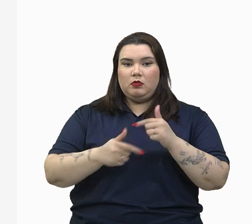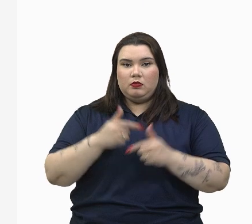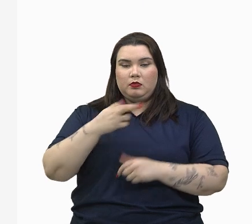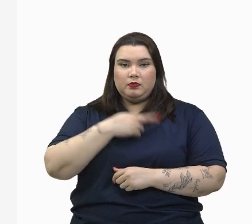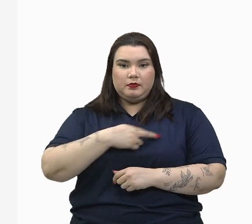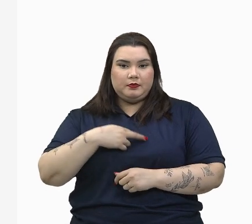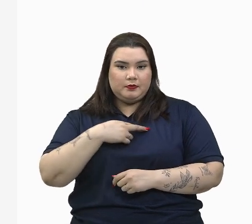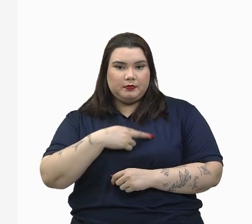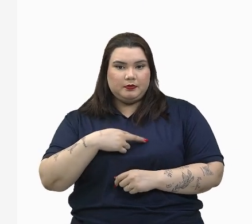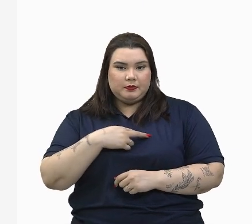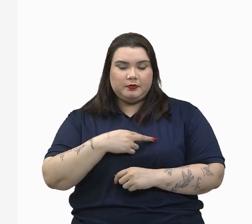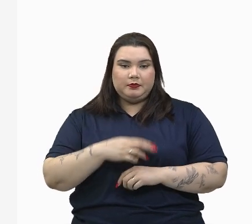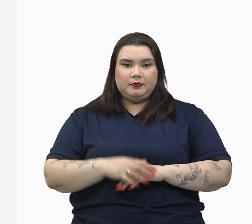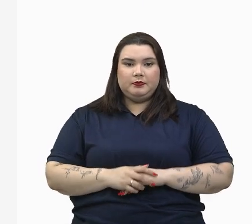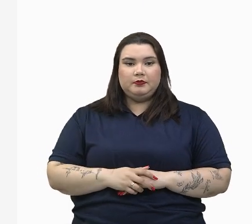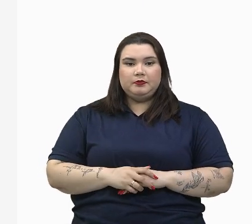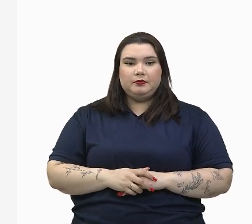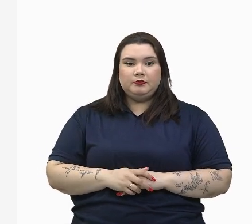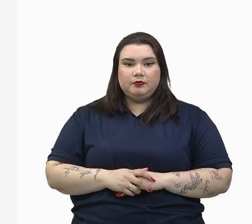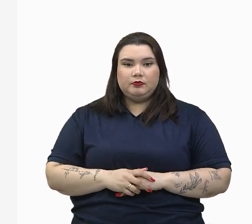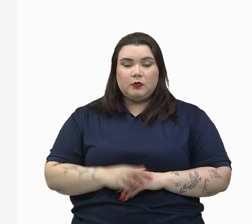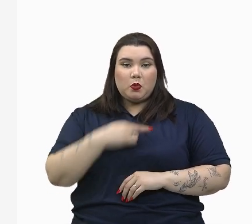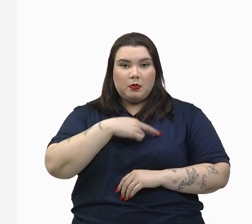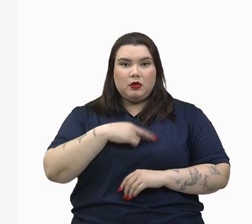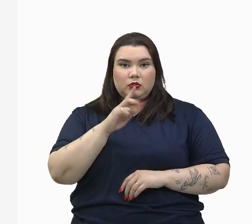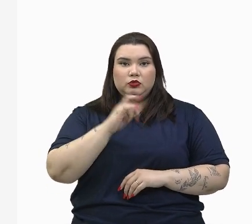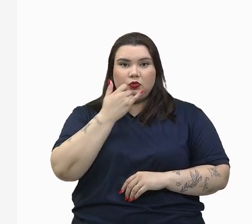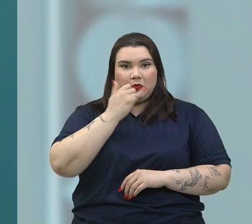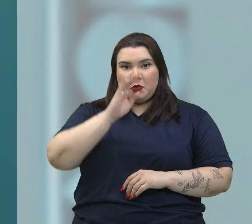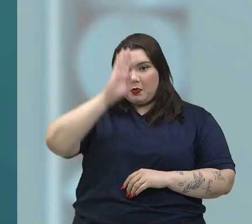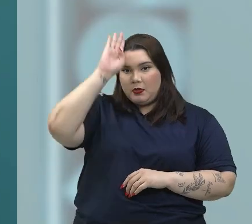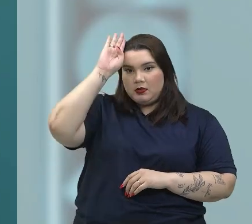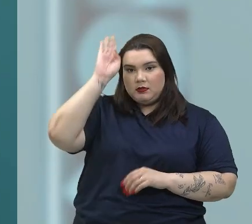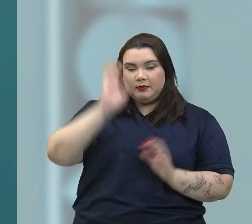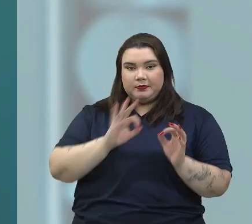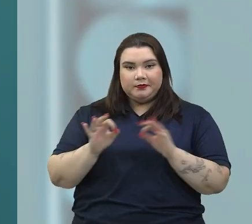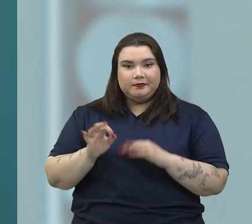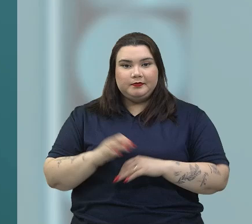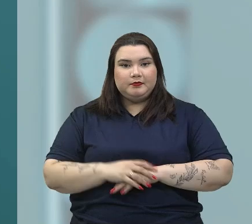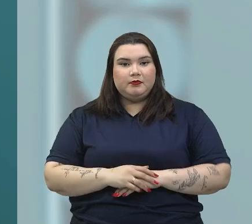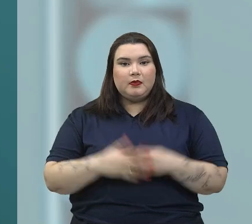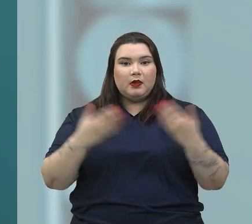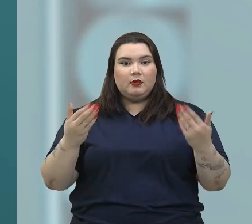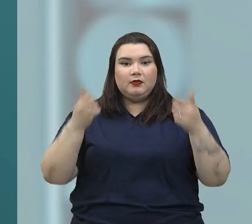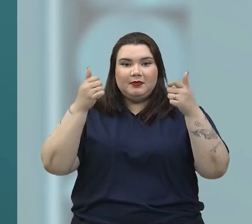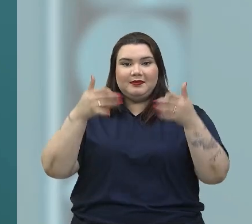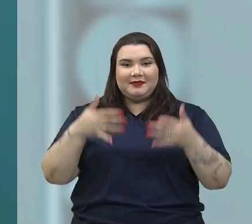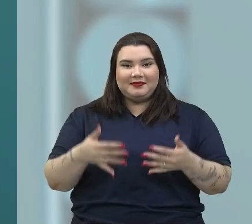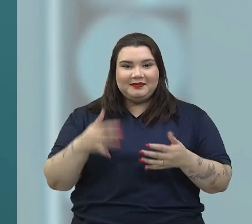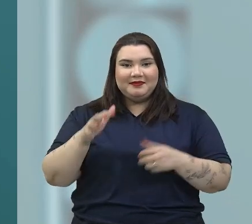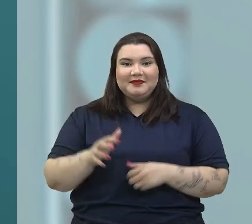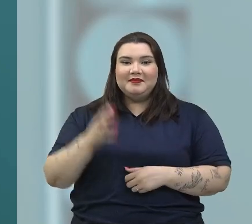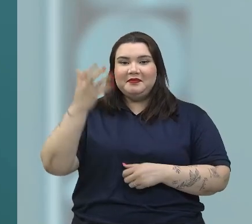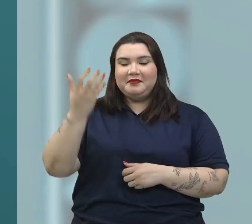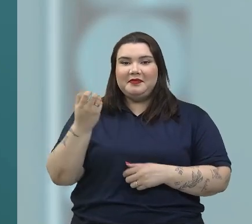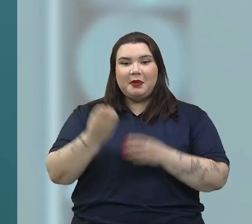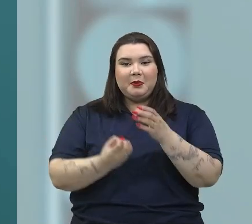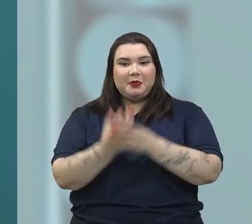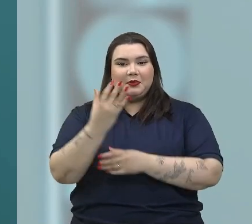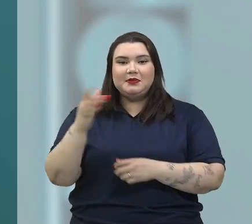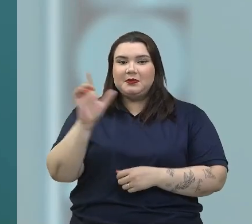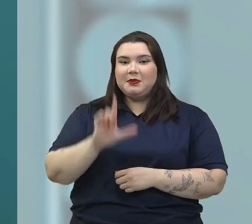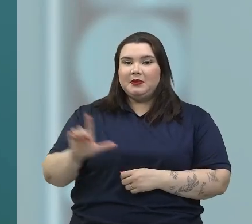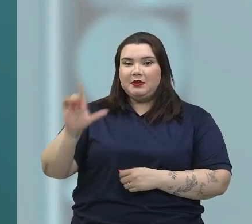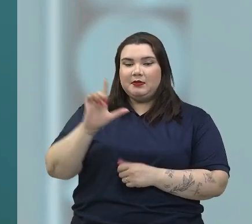trabalho romanesco. Então vamos só entender um pouquinho do que acontece aí. Nós temos uma produção literária